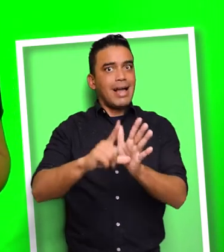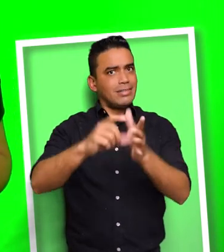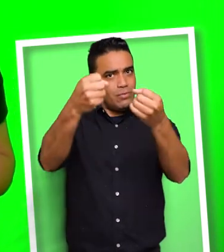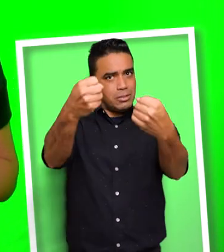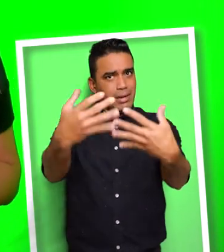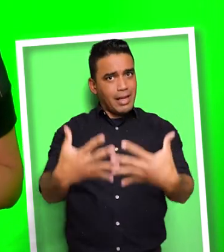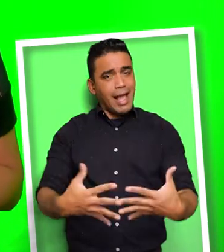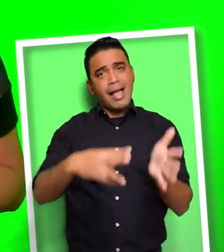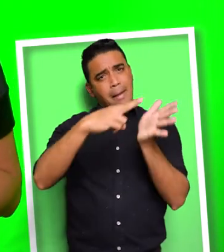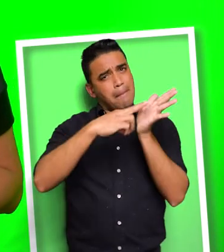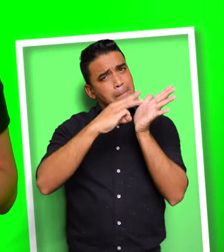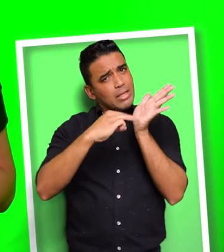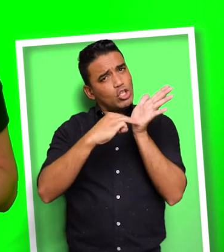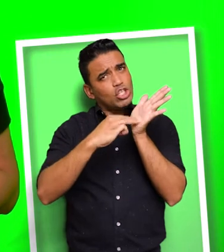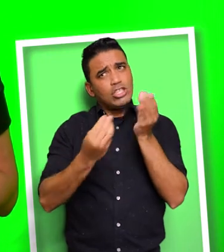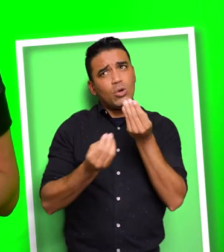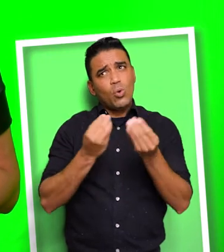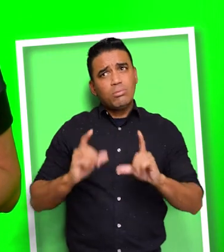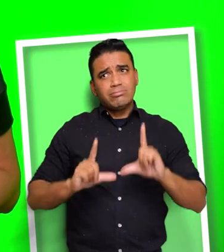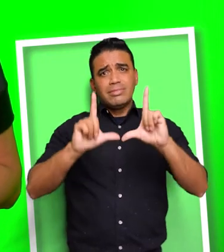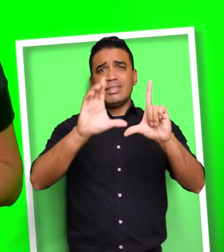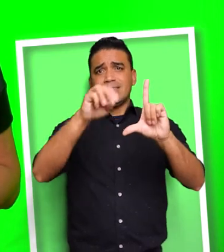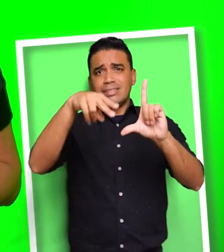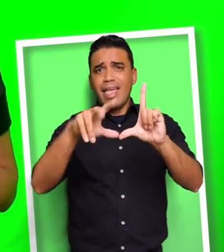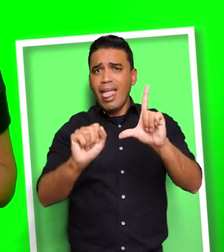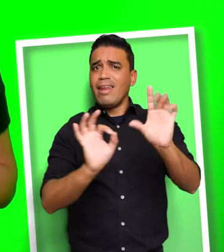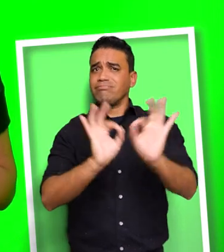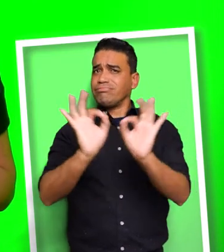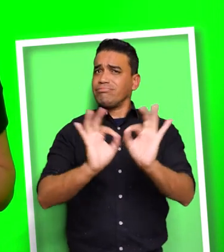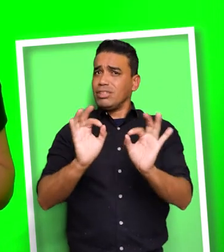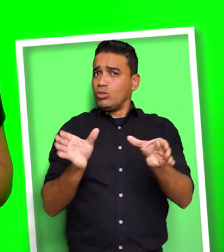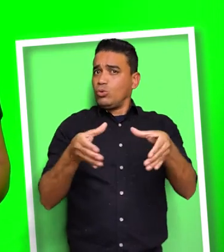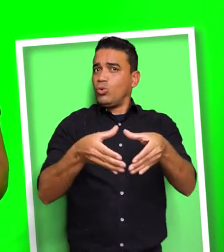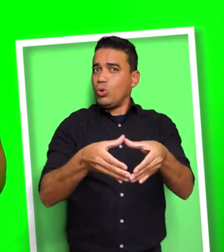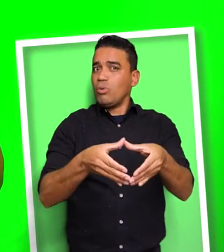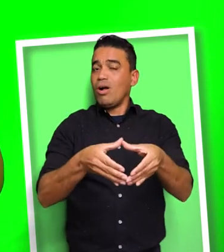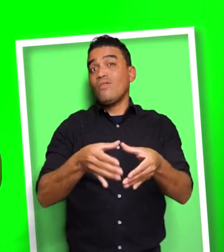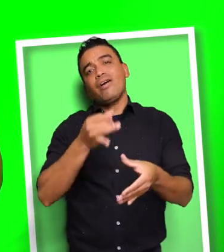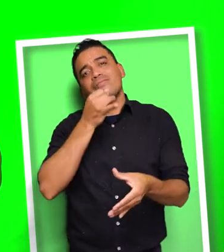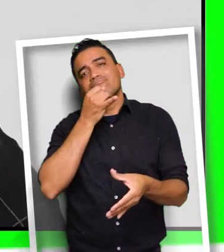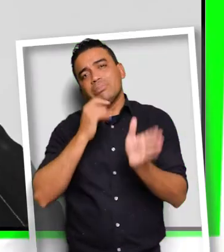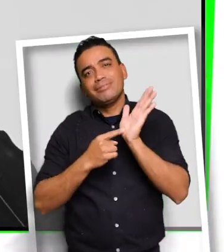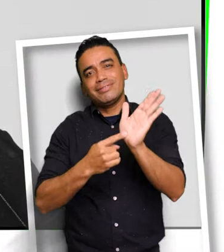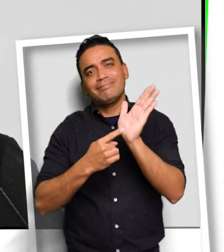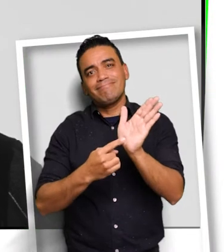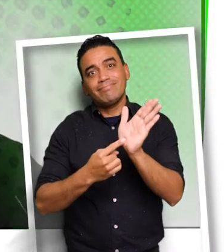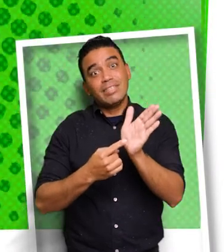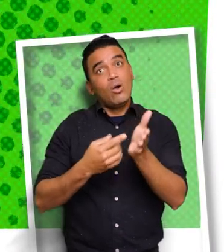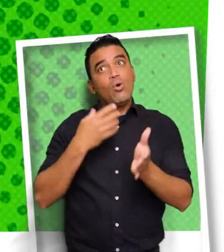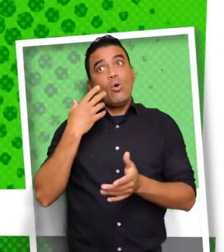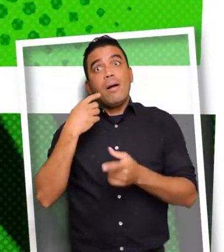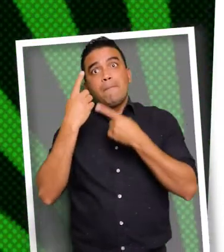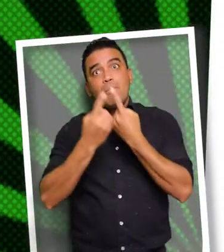te explicar a metodologia de montagem de cena do grupo, eu queria te mostrar alguns exemplos de quando